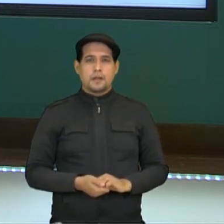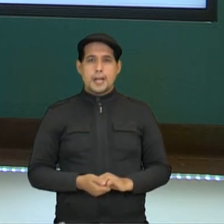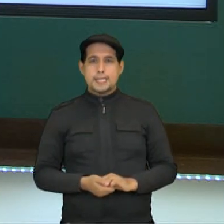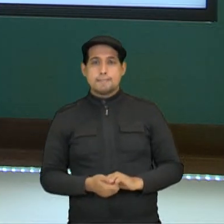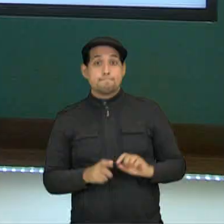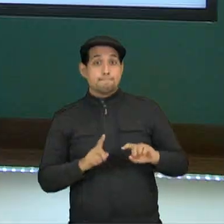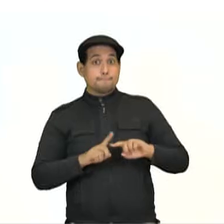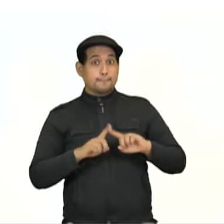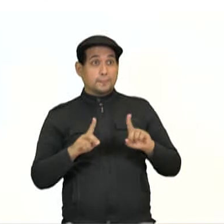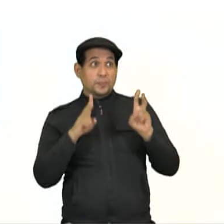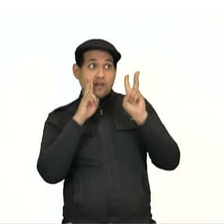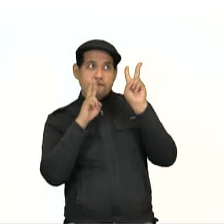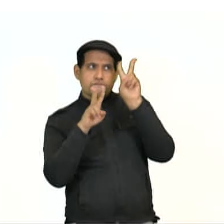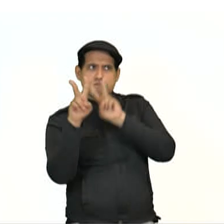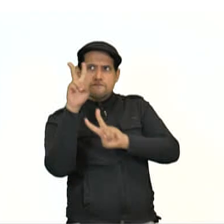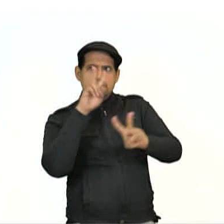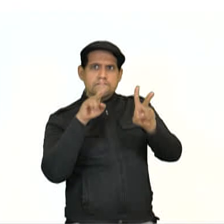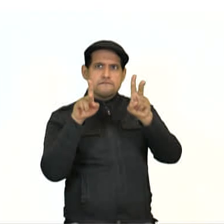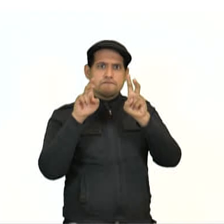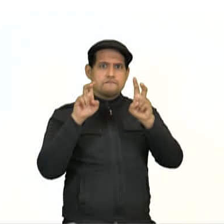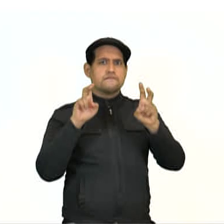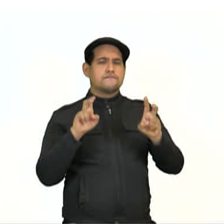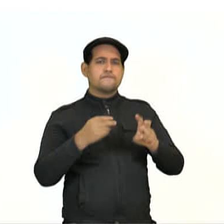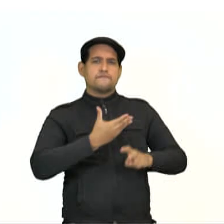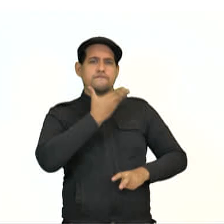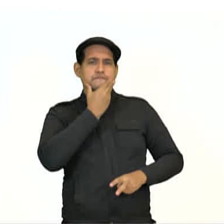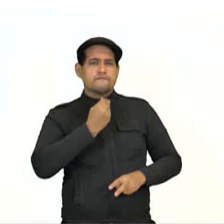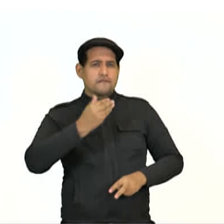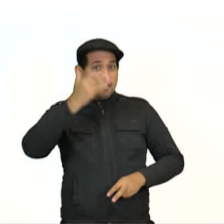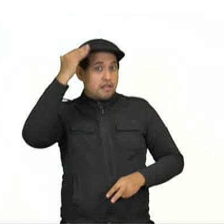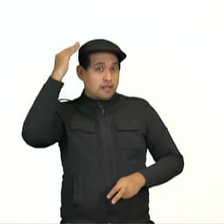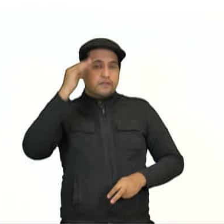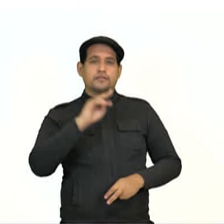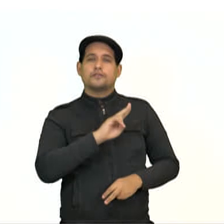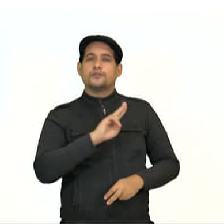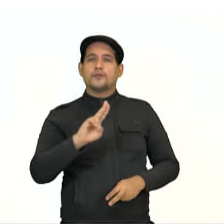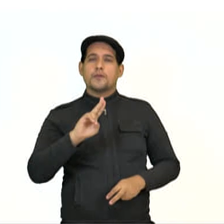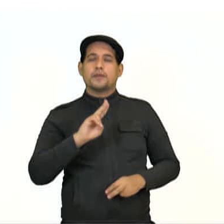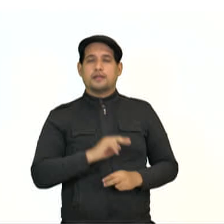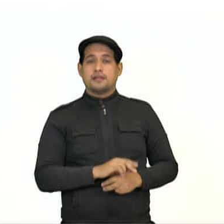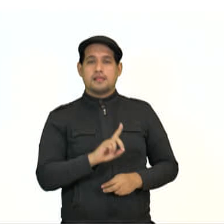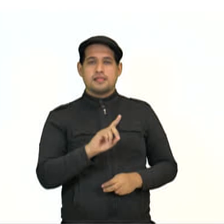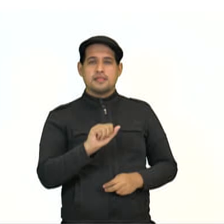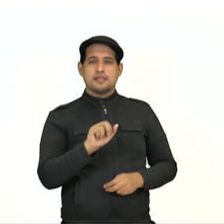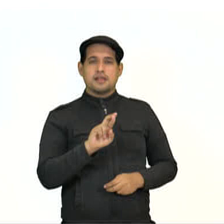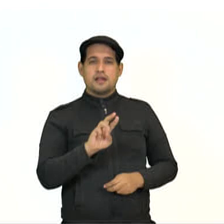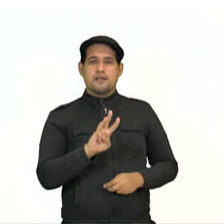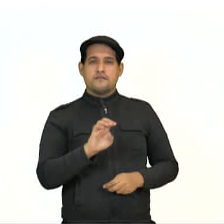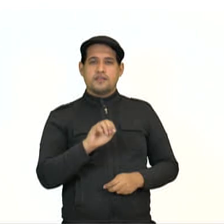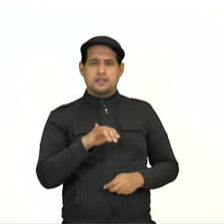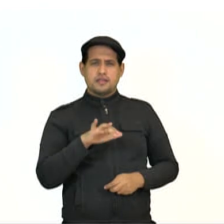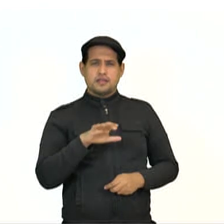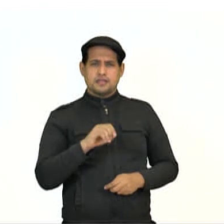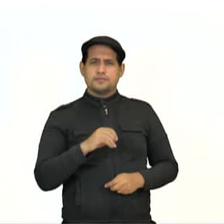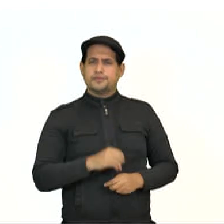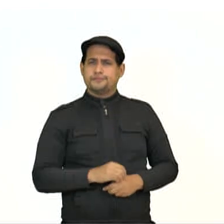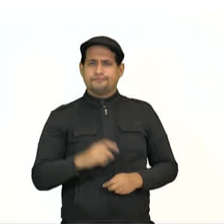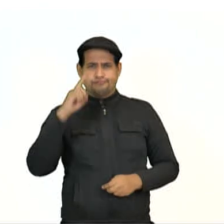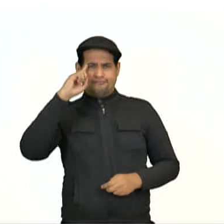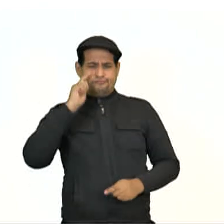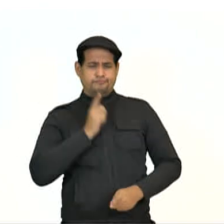Então essa visão do Darwin, que é chamado de darwinismo, é algo que a gente pode até observar dentro da nossa